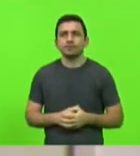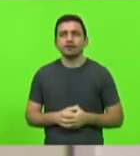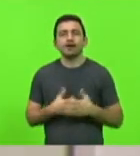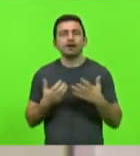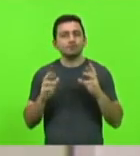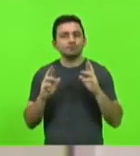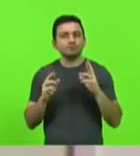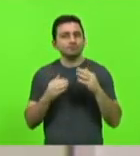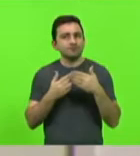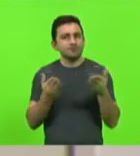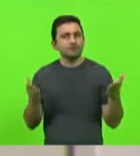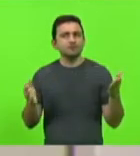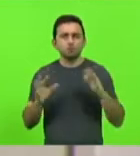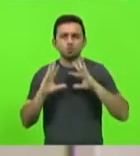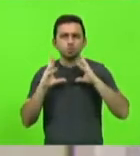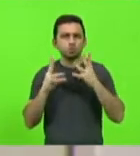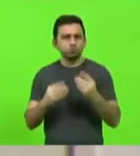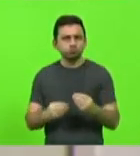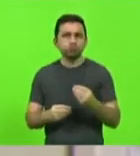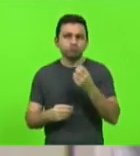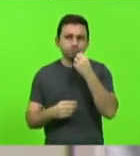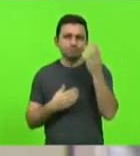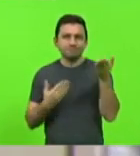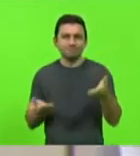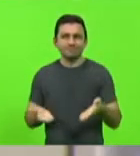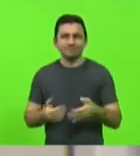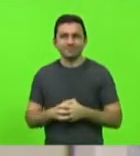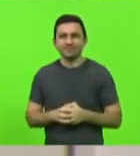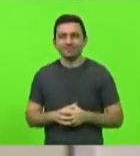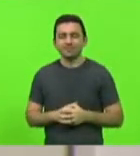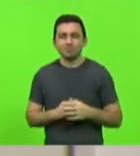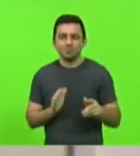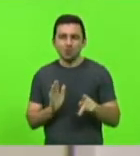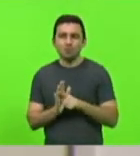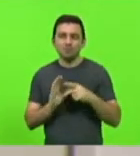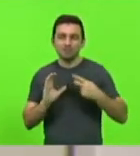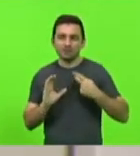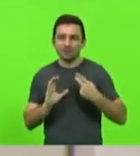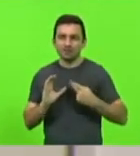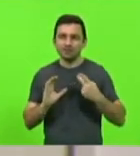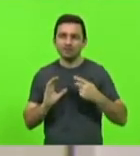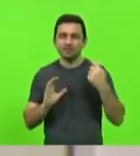desejar boas-vindas a todos aí. A Câmara de Vereadores de Urubici está por aí.